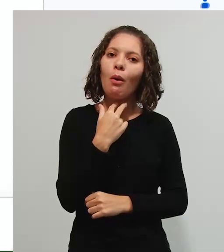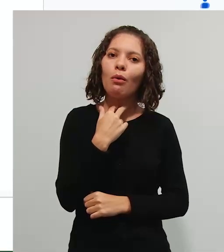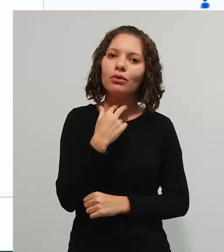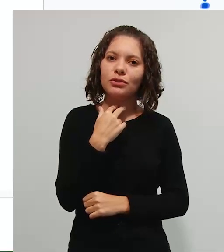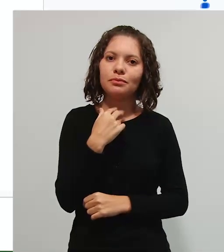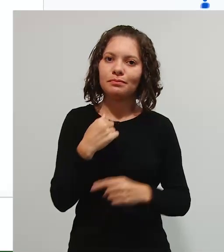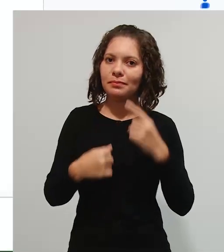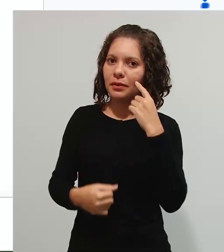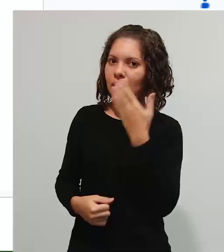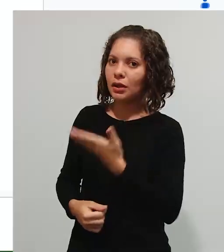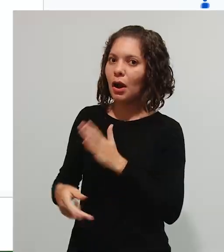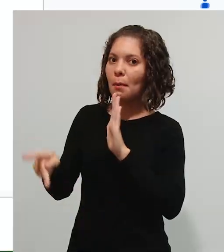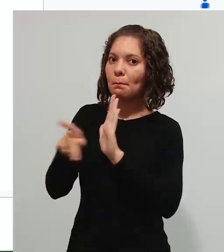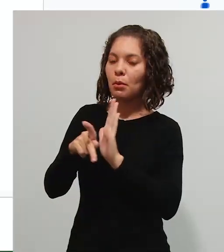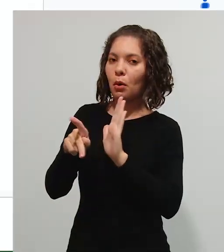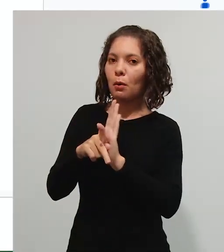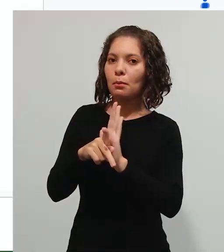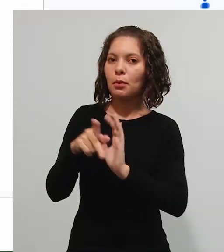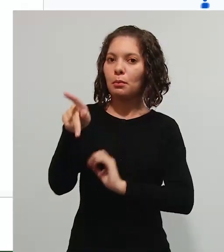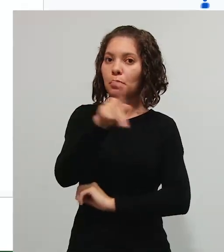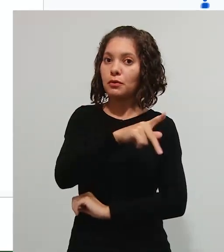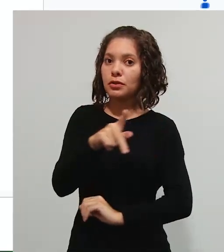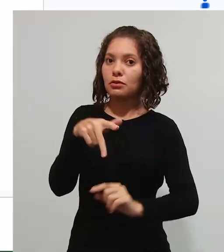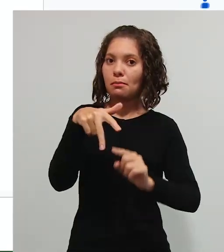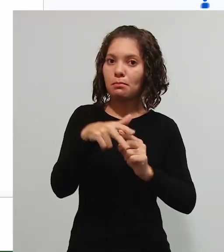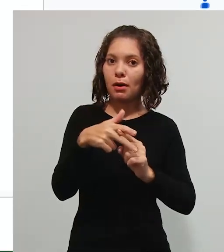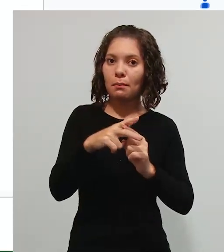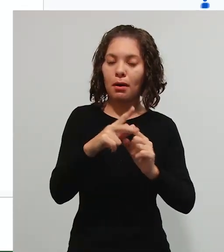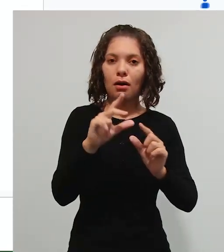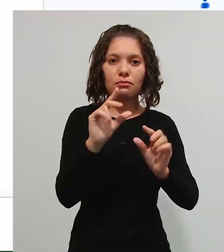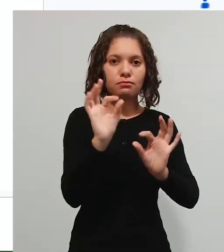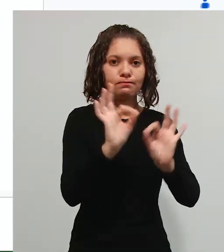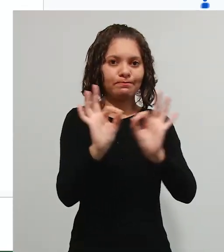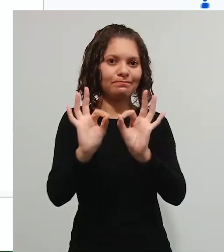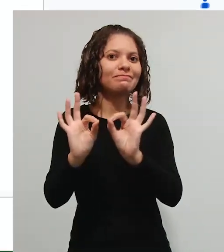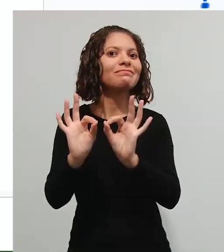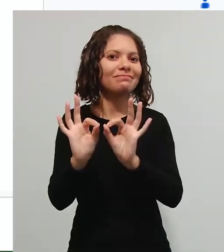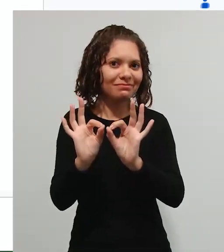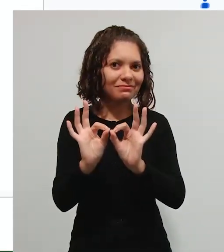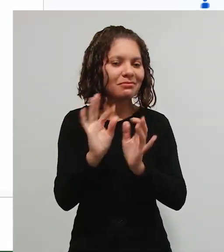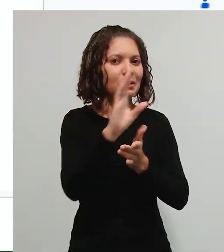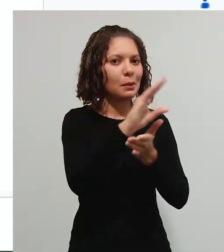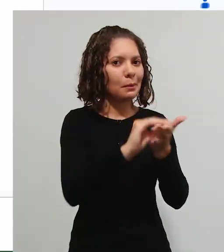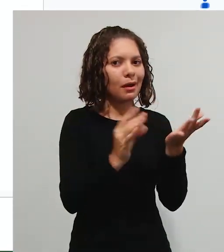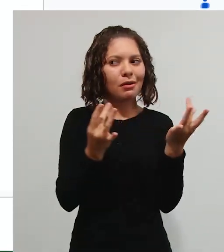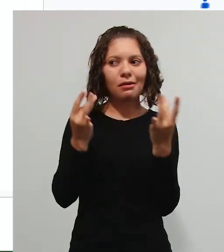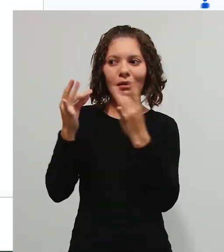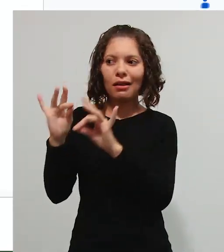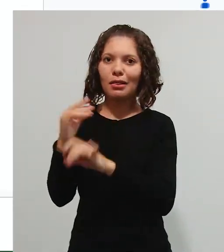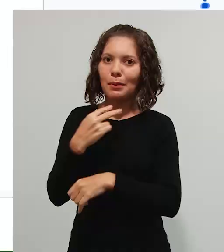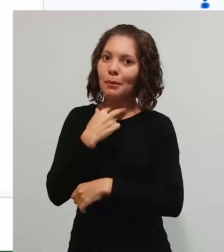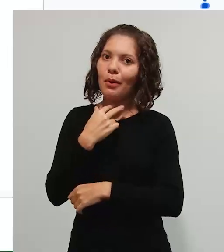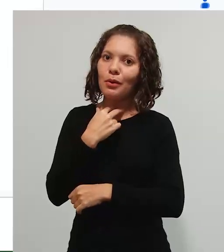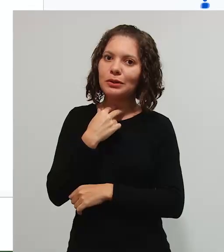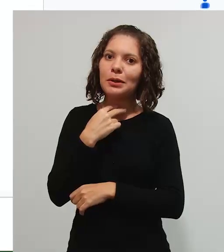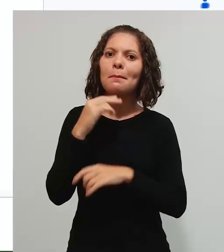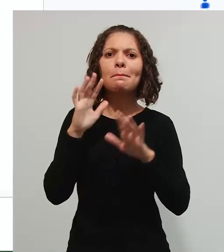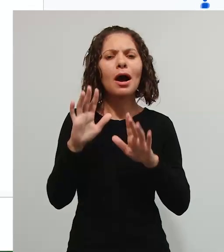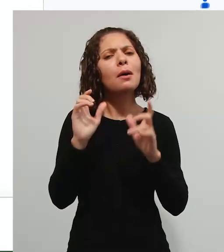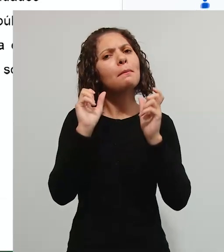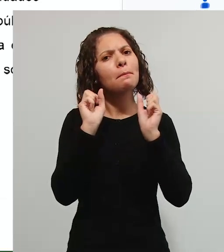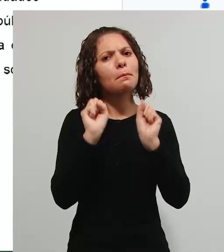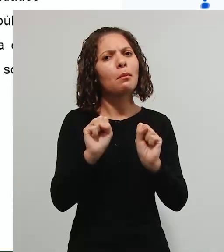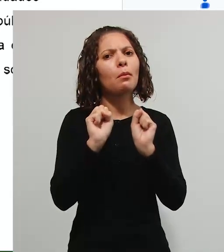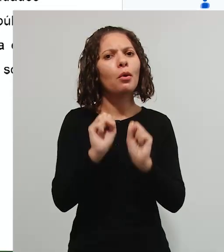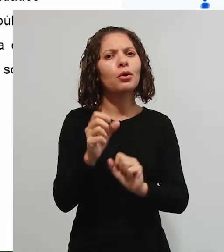seu texto. Mas aqui você pode se inspirar, certo? Então, olha só o que que tem aqui nessa introdução. Só para a